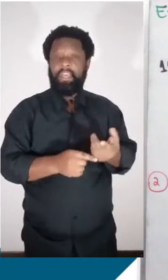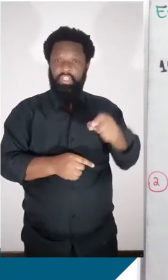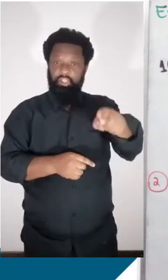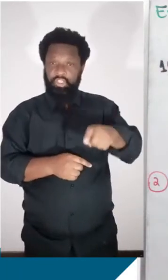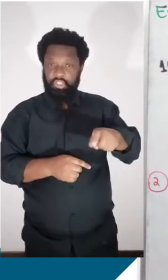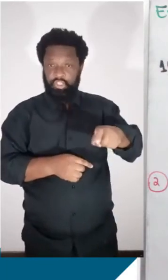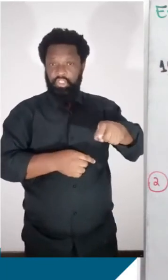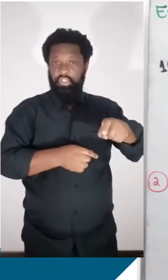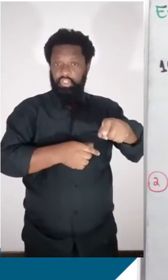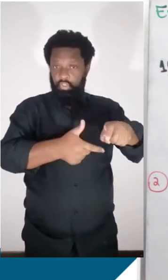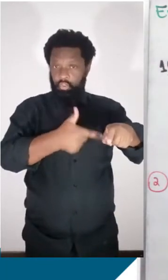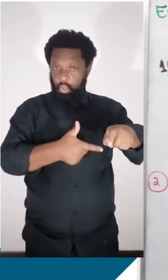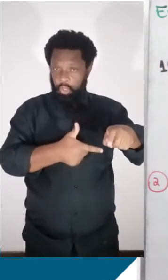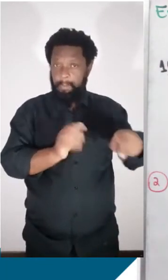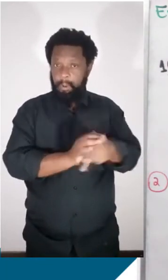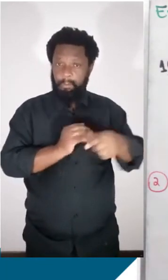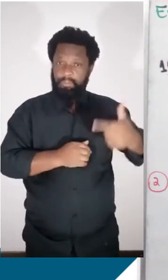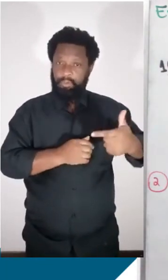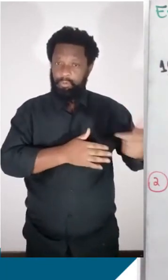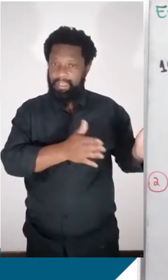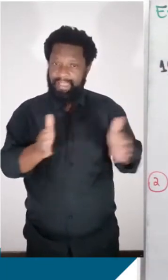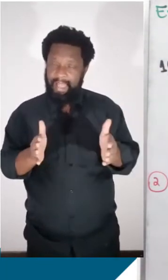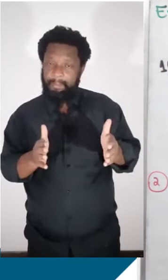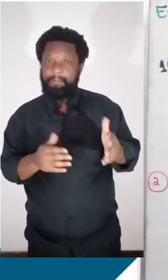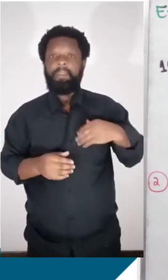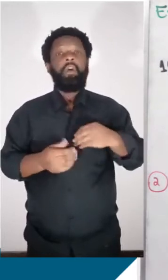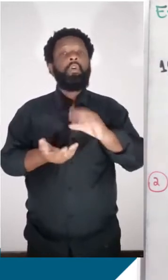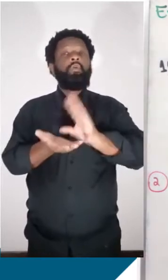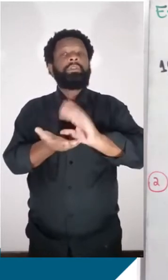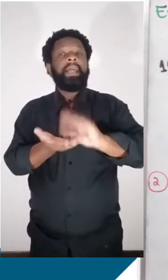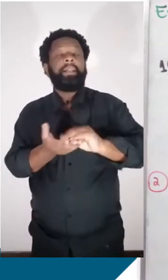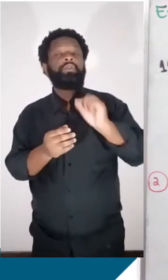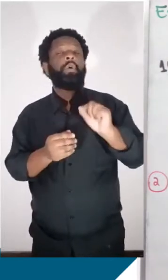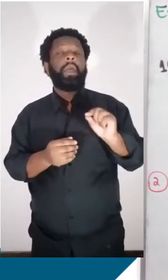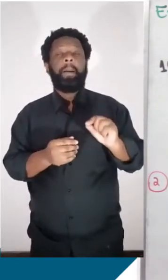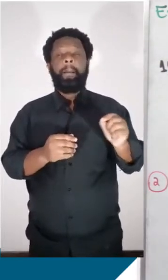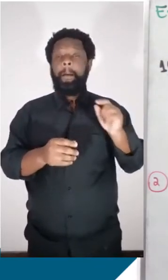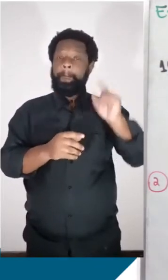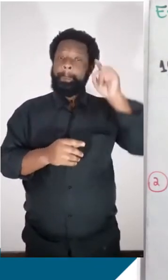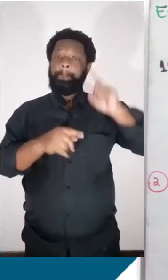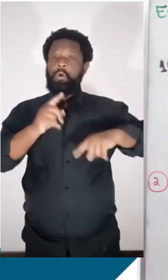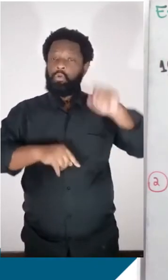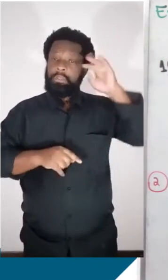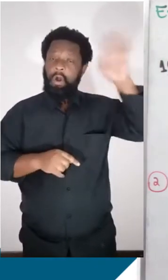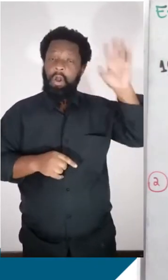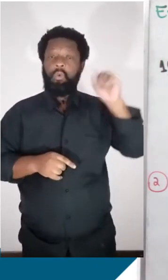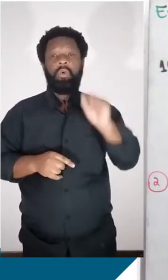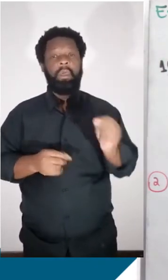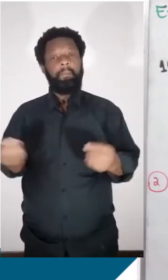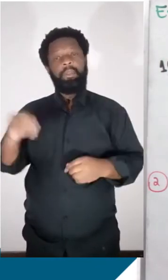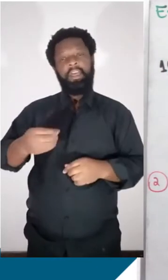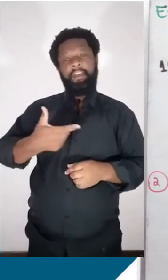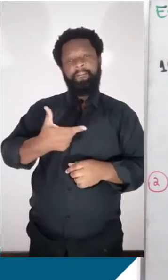aqui meu x2, que é o x da segunda etapa. E o meu dado, só posso colocar produto teórico, então aqui fica